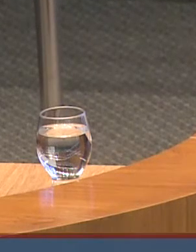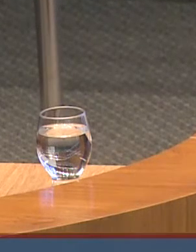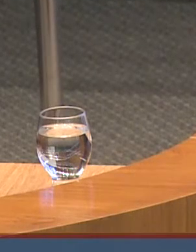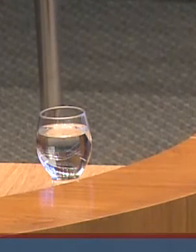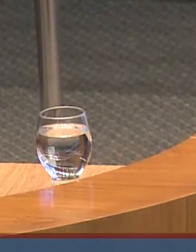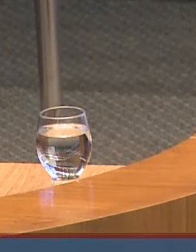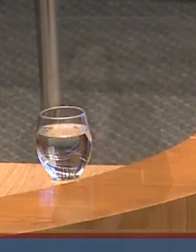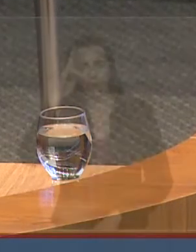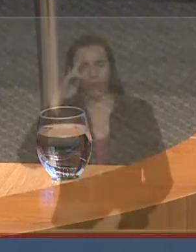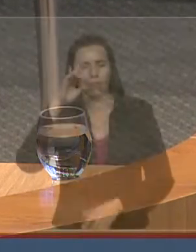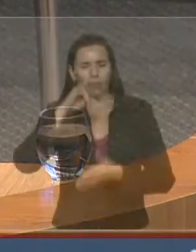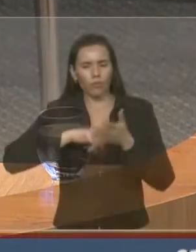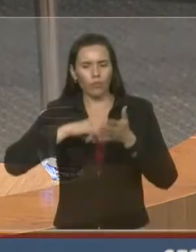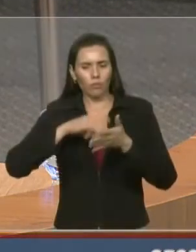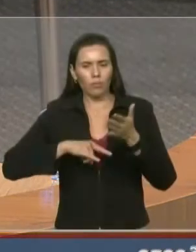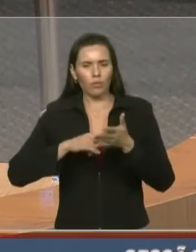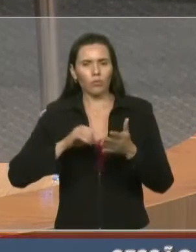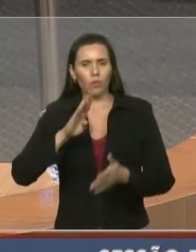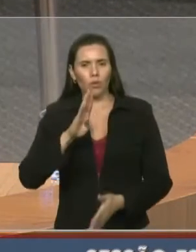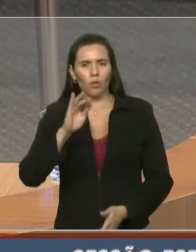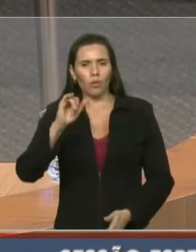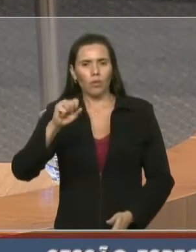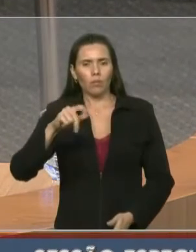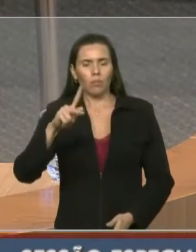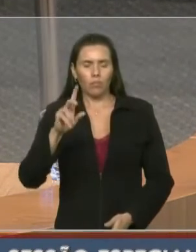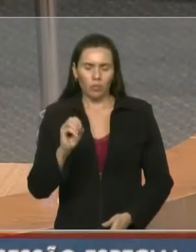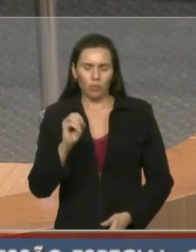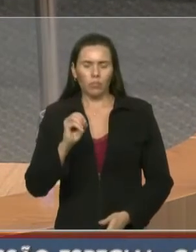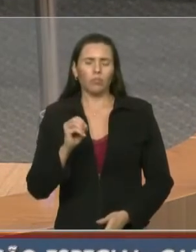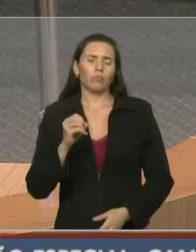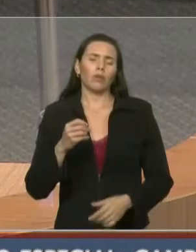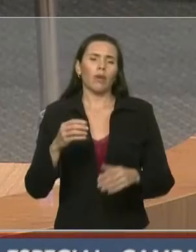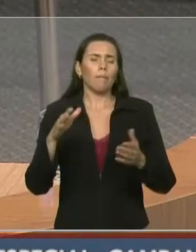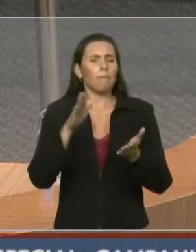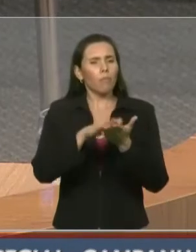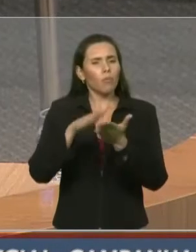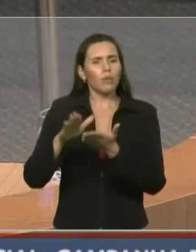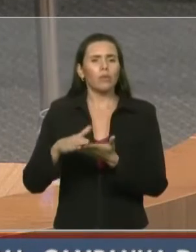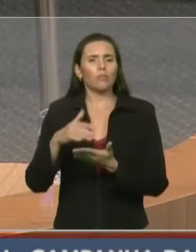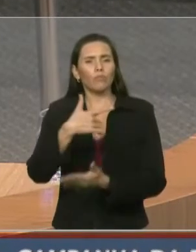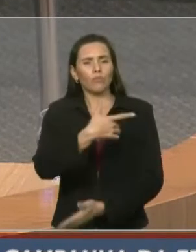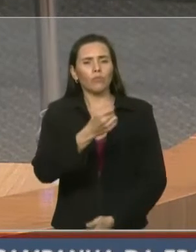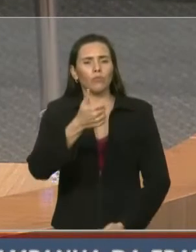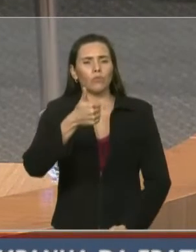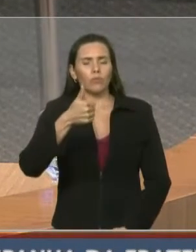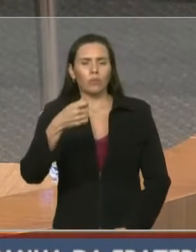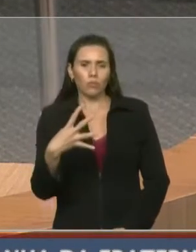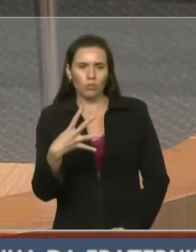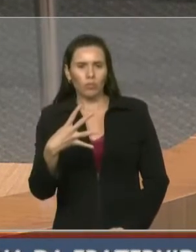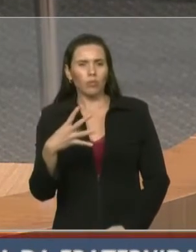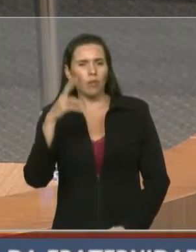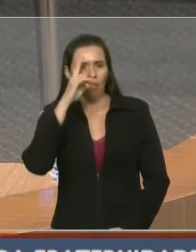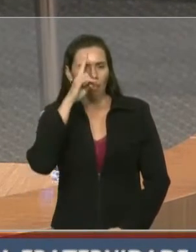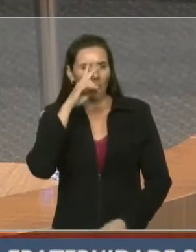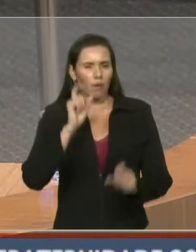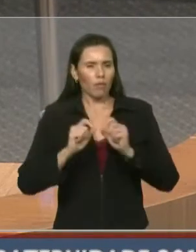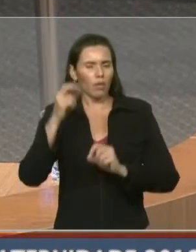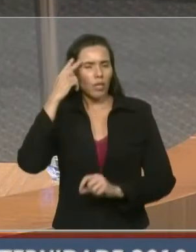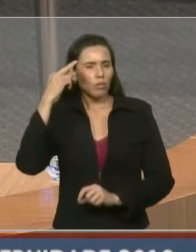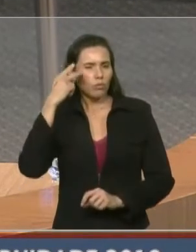um documento dos bispos do Maranhão, publicado em 2014, em que fazia uma referência a um